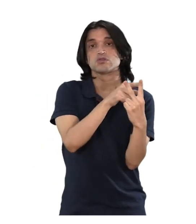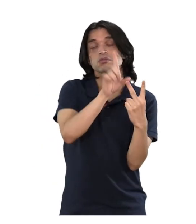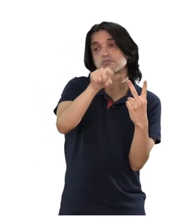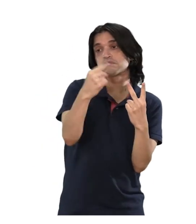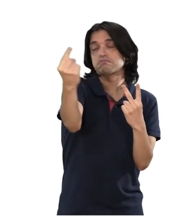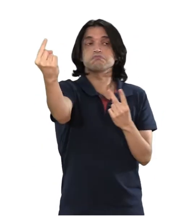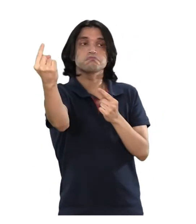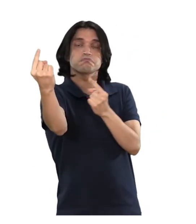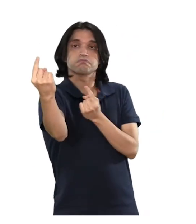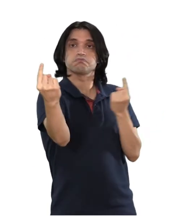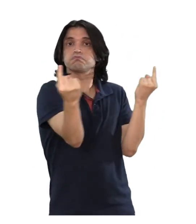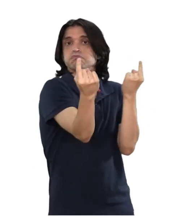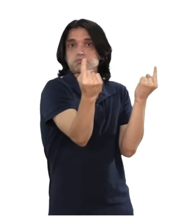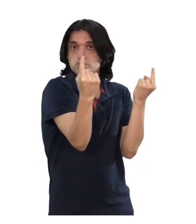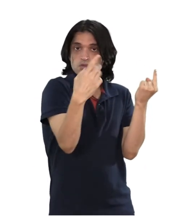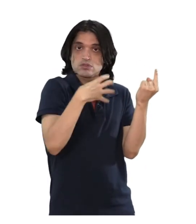a observação da outra.